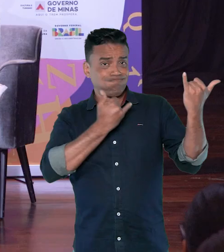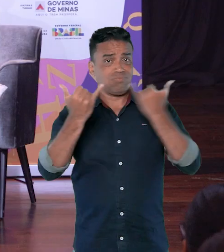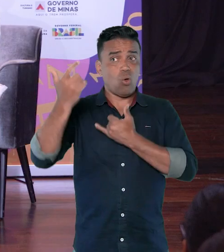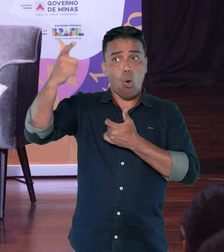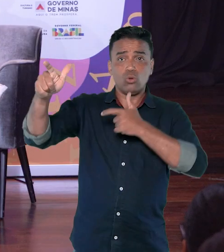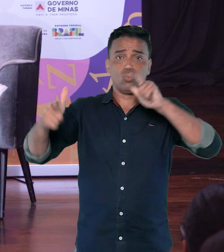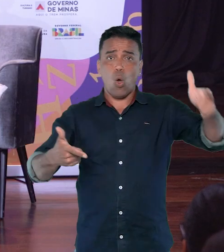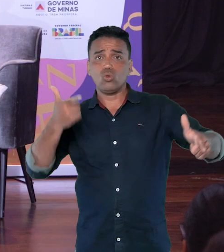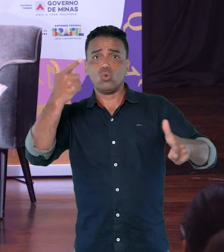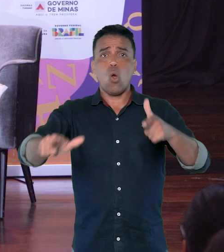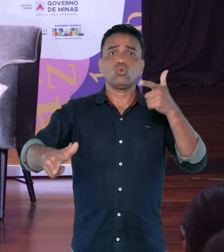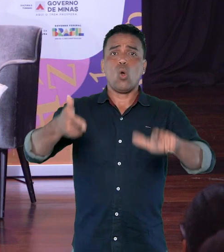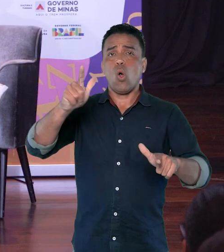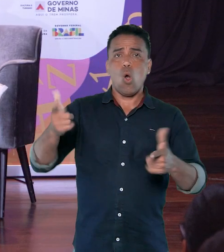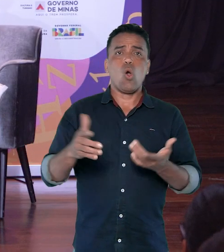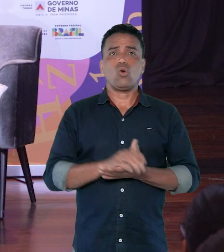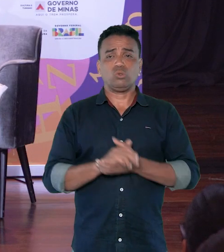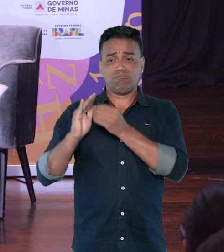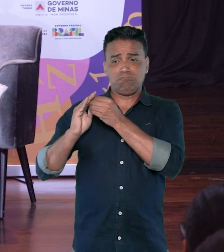outros casos de intimidação.